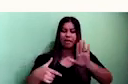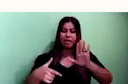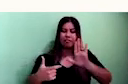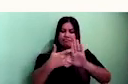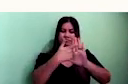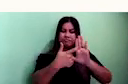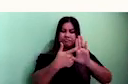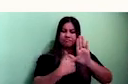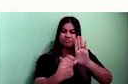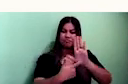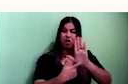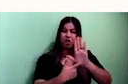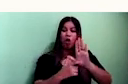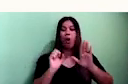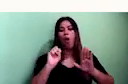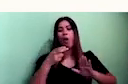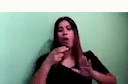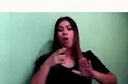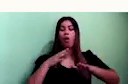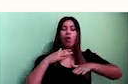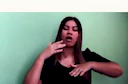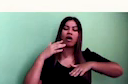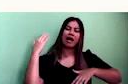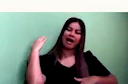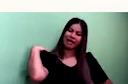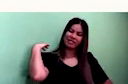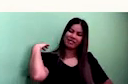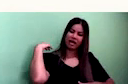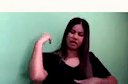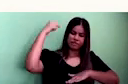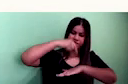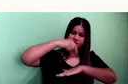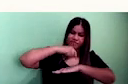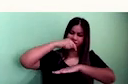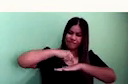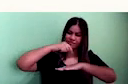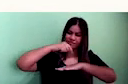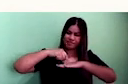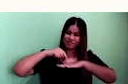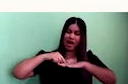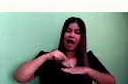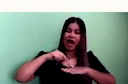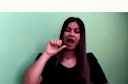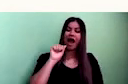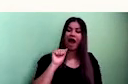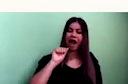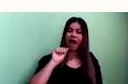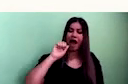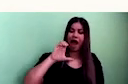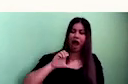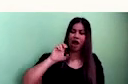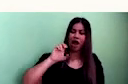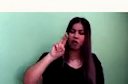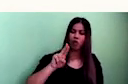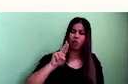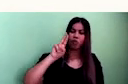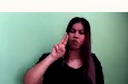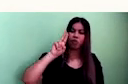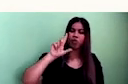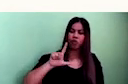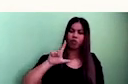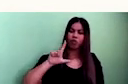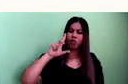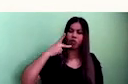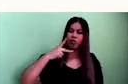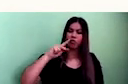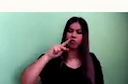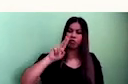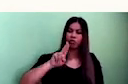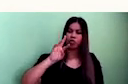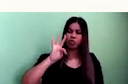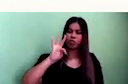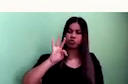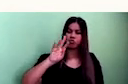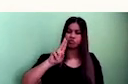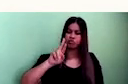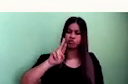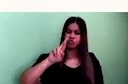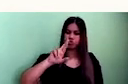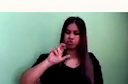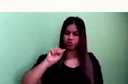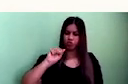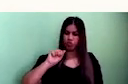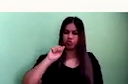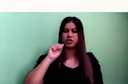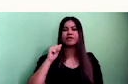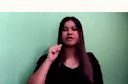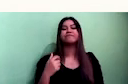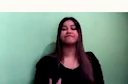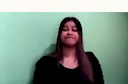como 926 mil aí de outras PICs, porque esse dado que eu consegui não é atualizado de 2019, que foi quando o